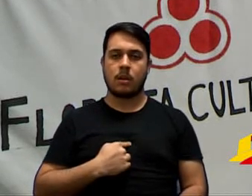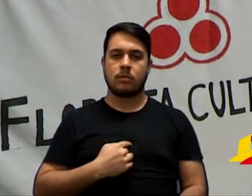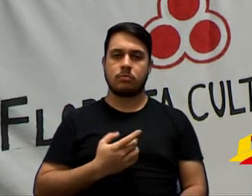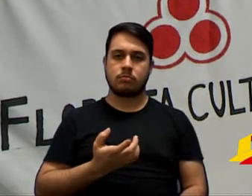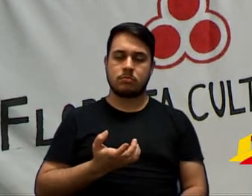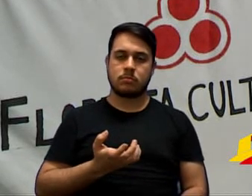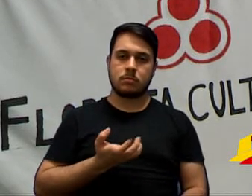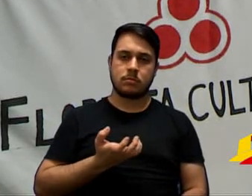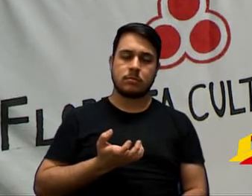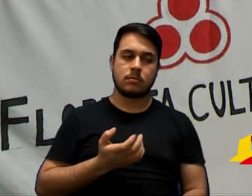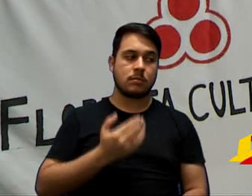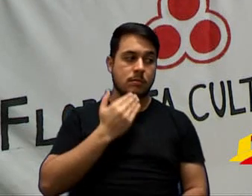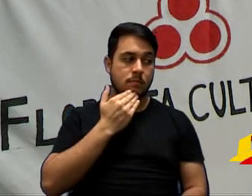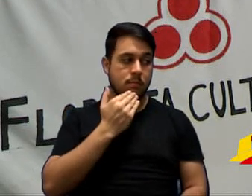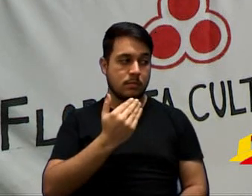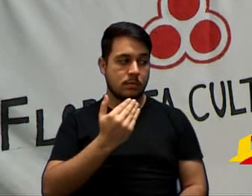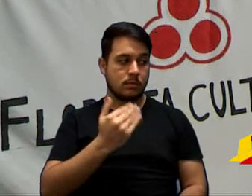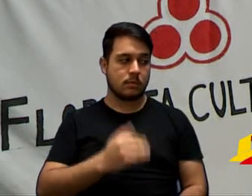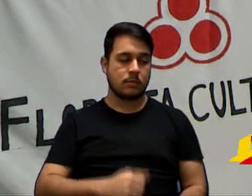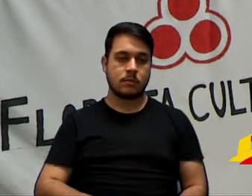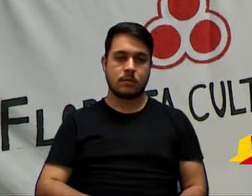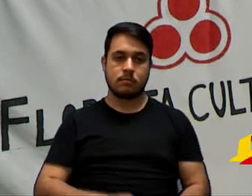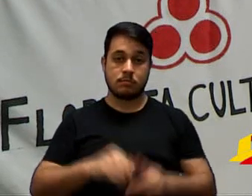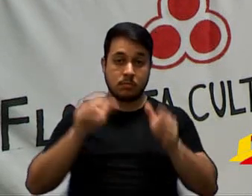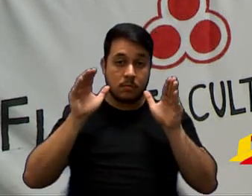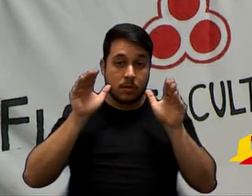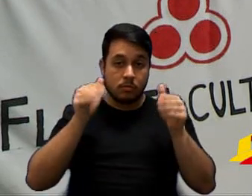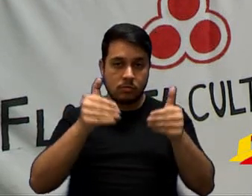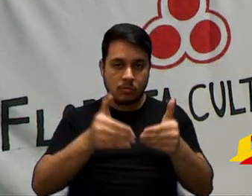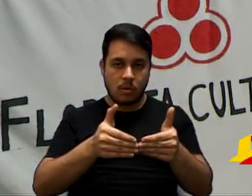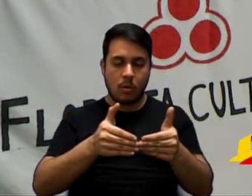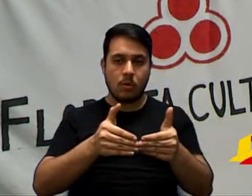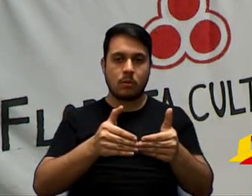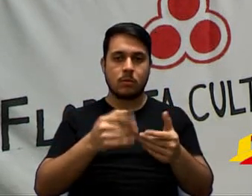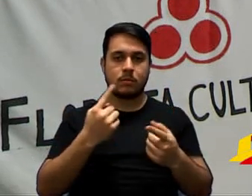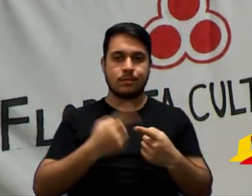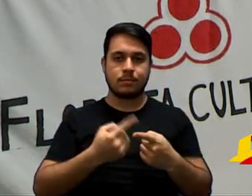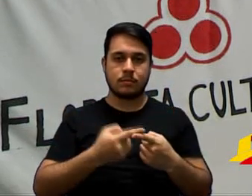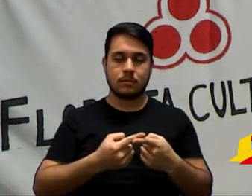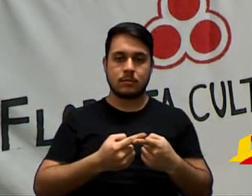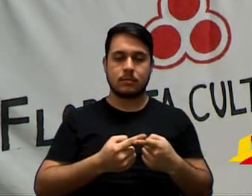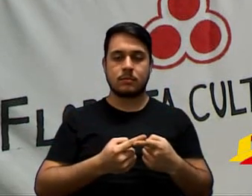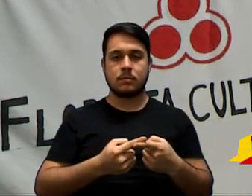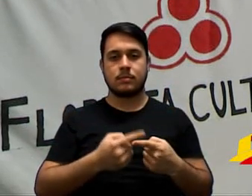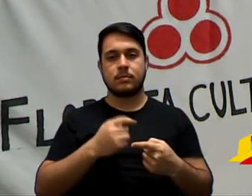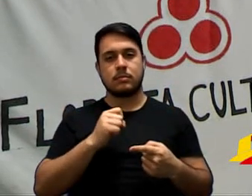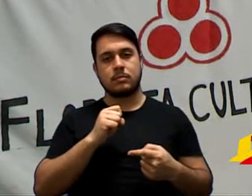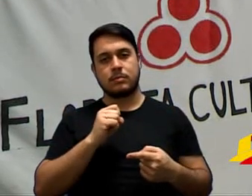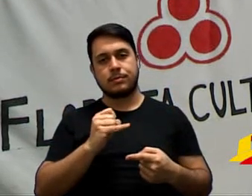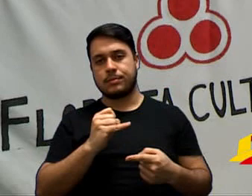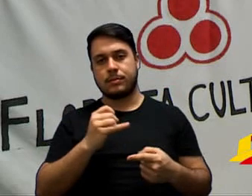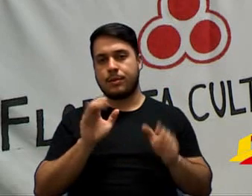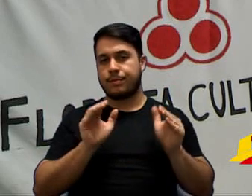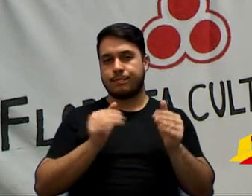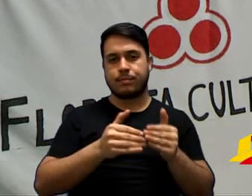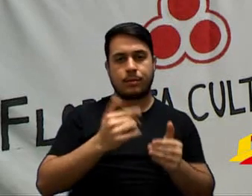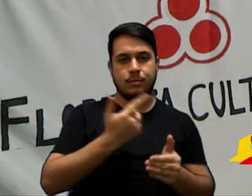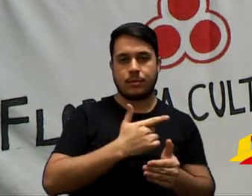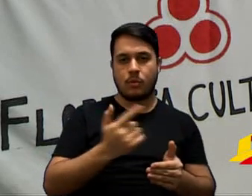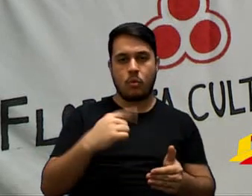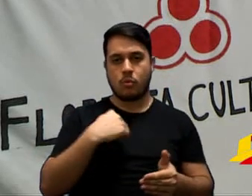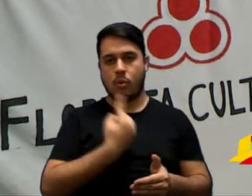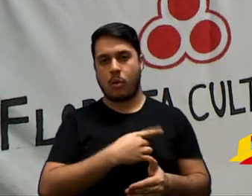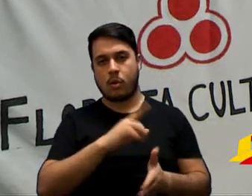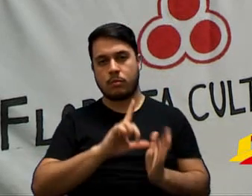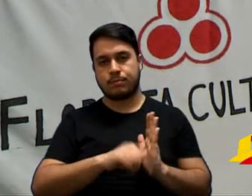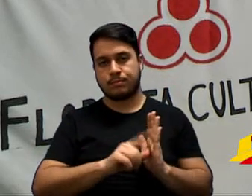e e em foco agora deve senão nós vamos sair daqui duas horas da tarde e eu criei até pela importância da